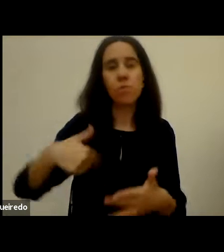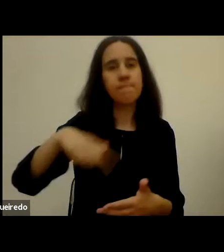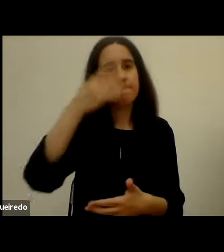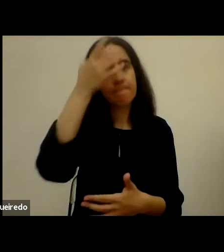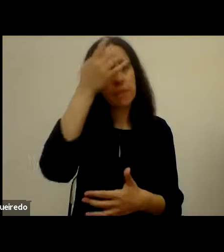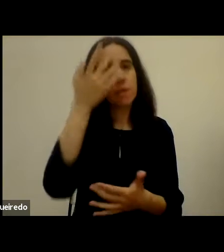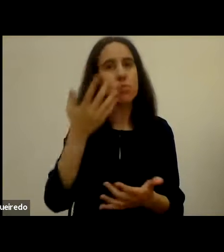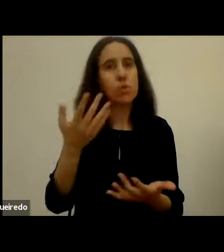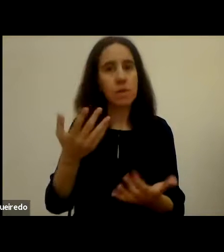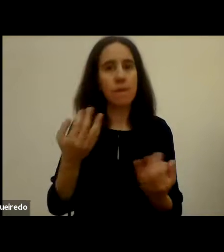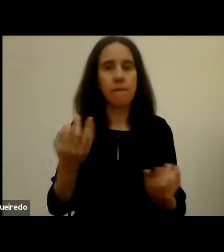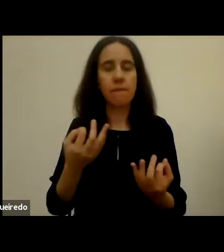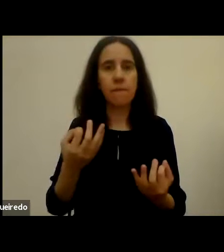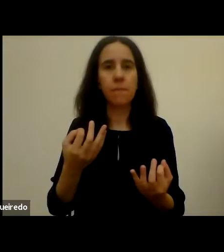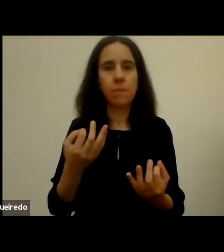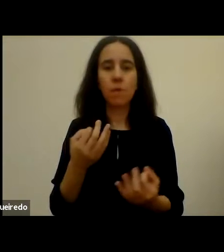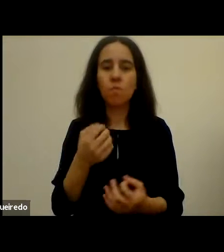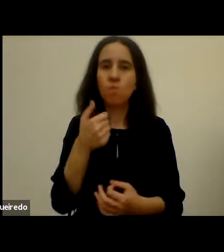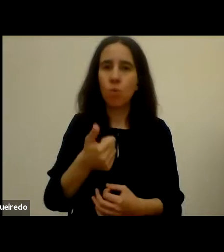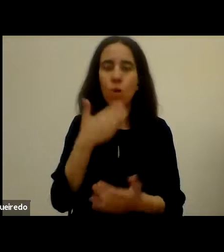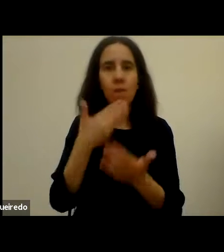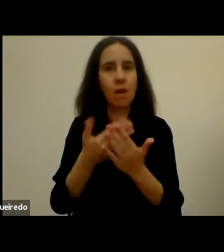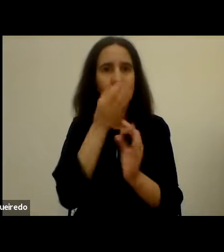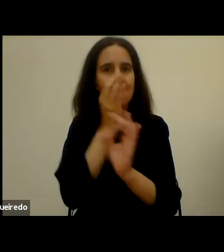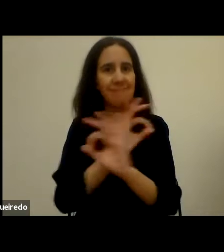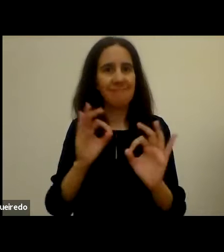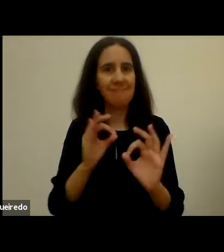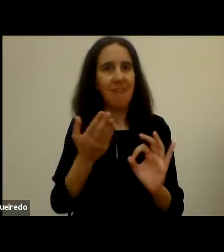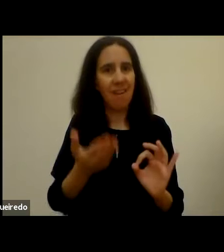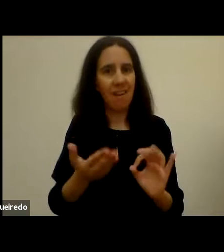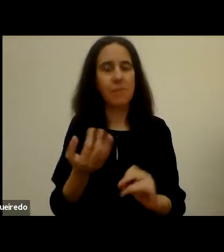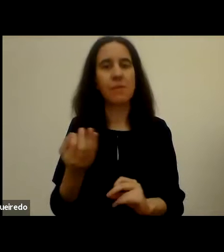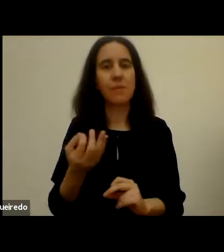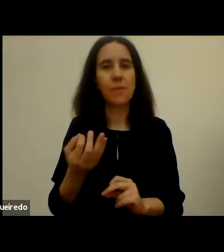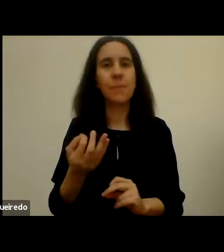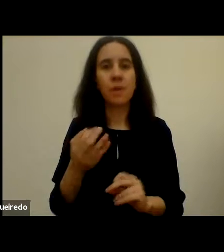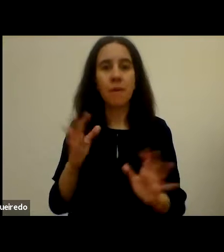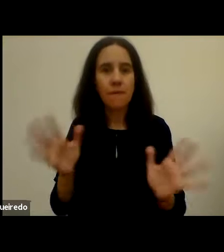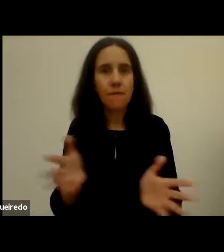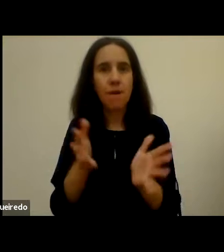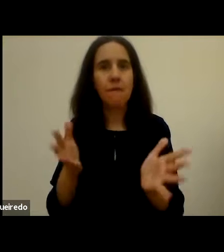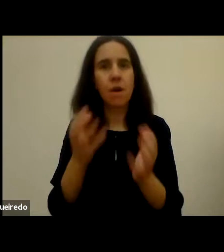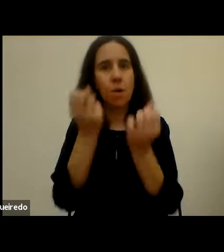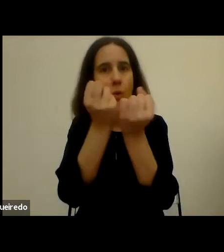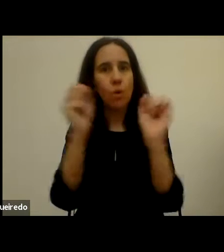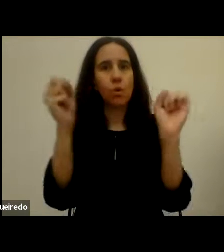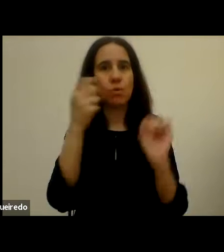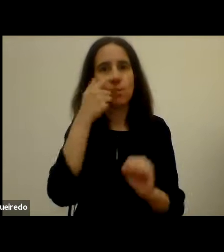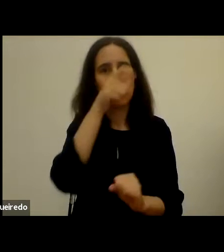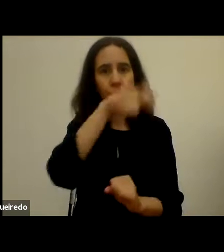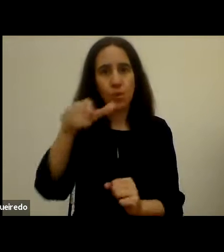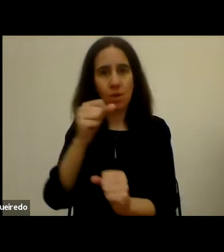que é uma boa forma, uma excelente forma de promover a autonomia de